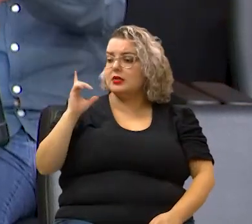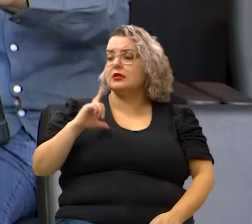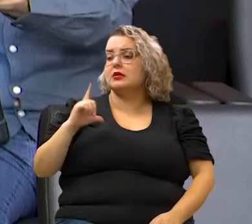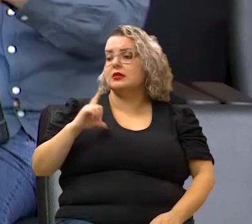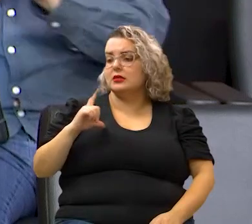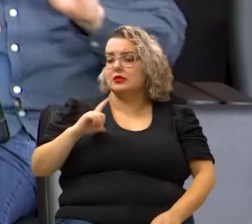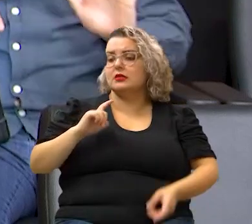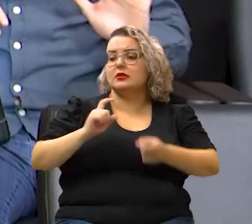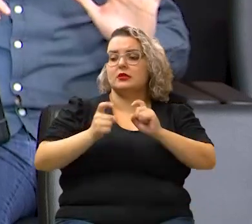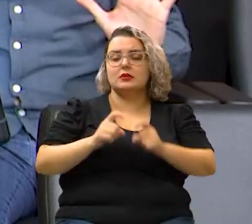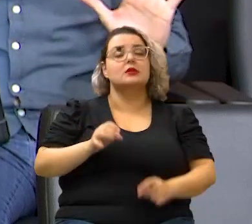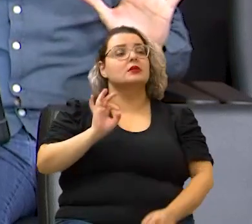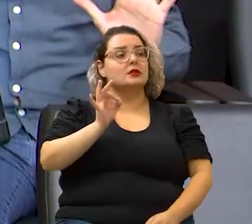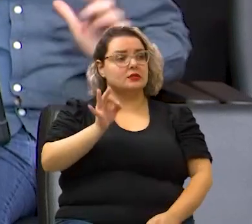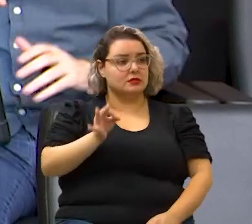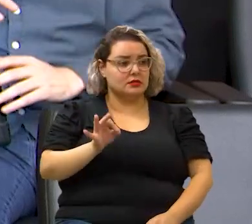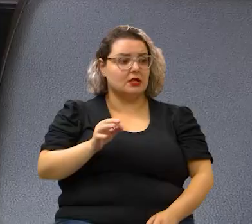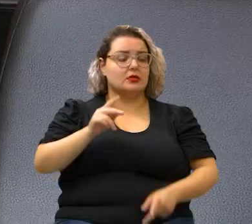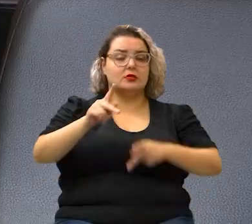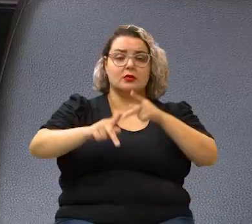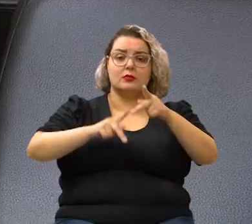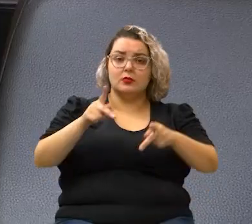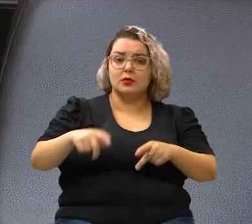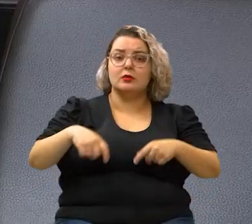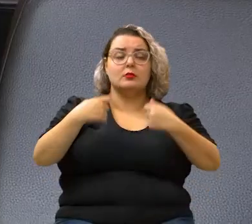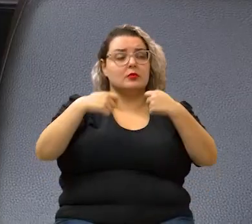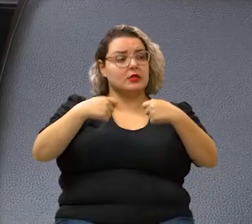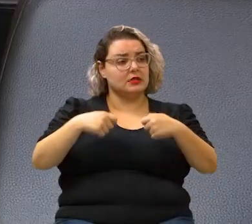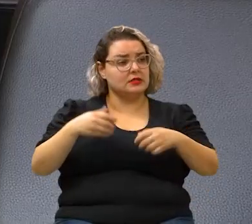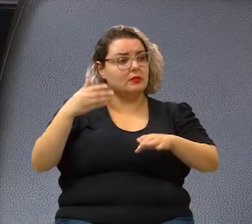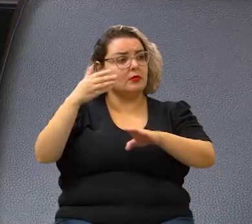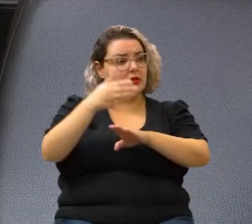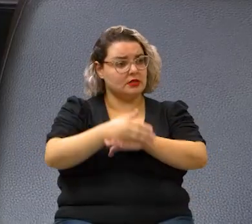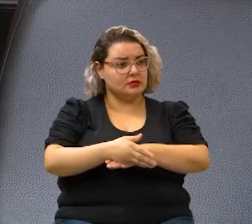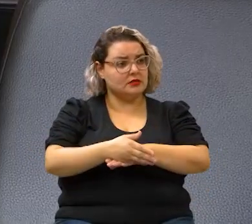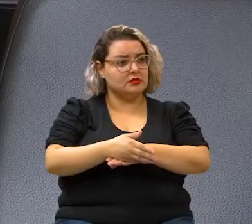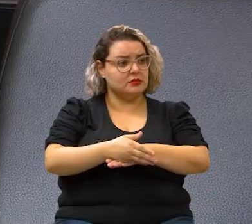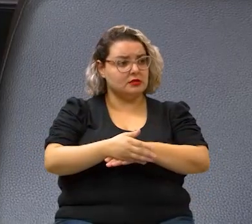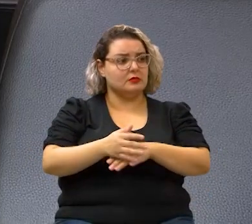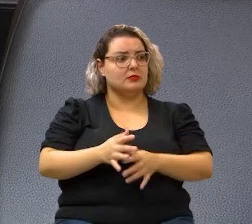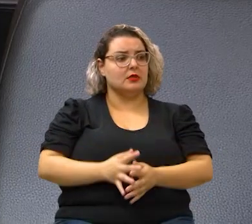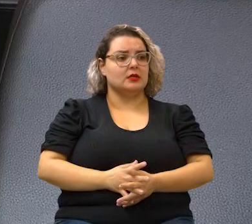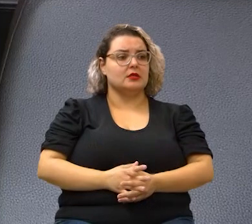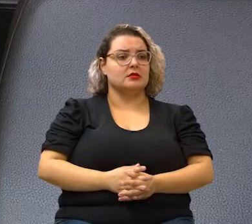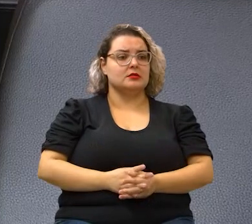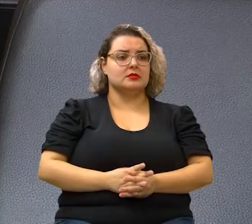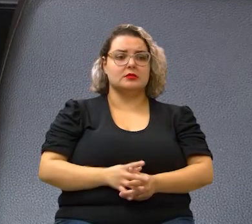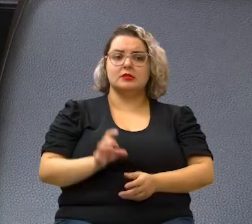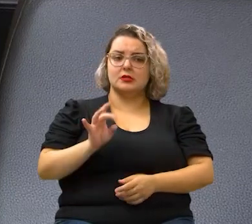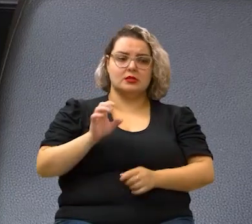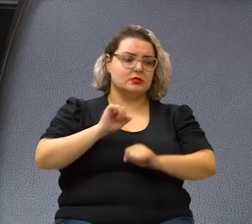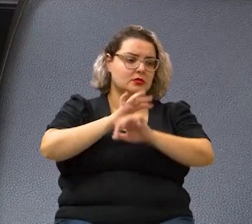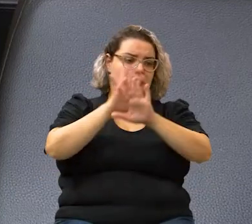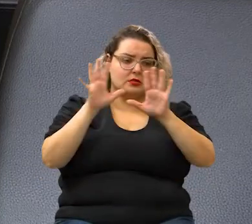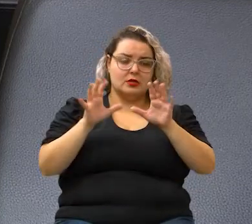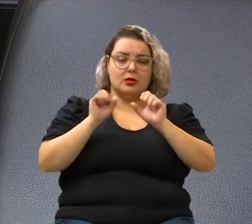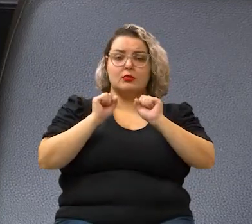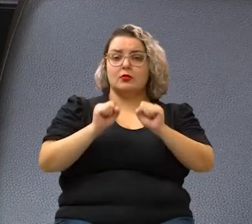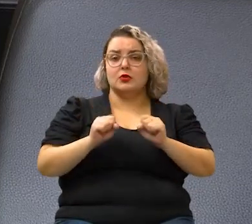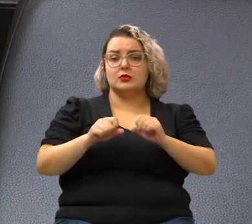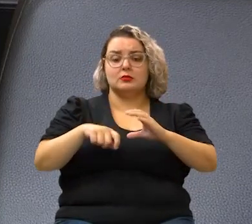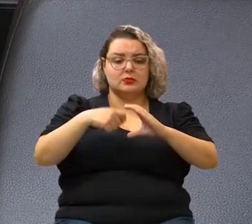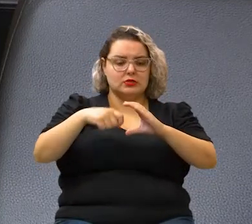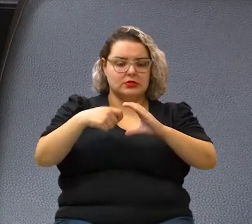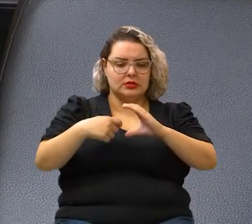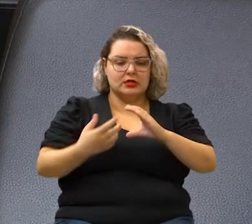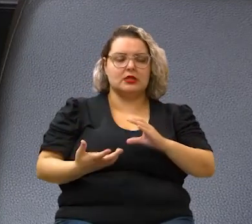fique sabendo que existem as reuniões. Exatamente, a população ela precisa participar e é só com transparência,